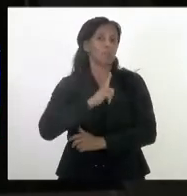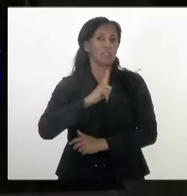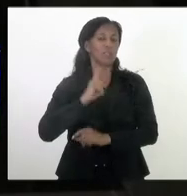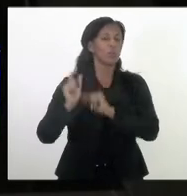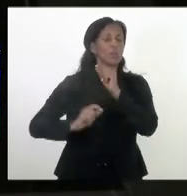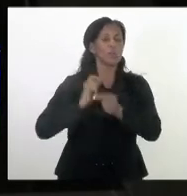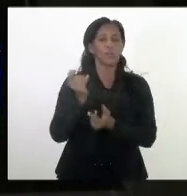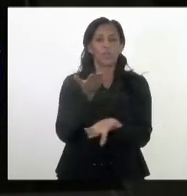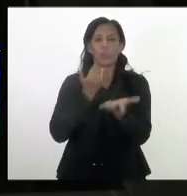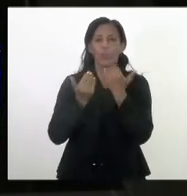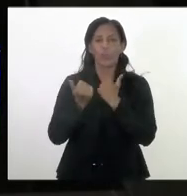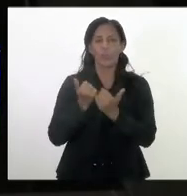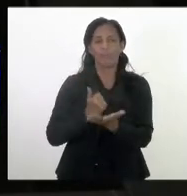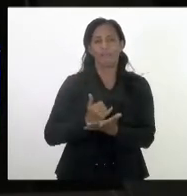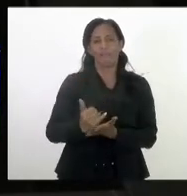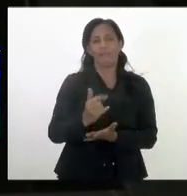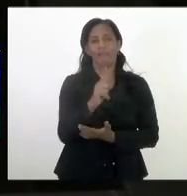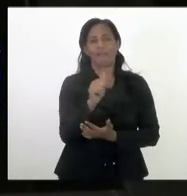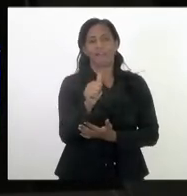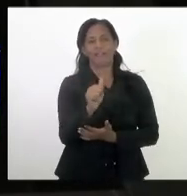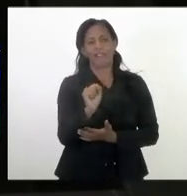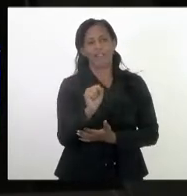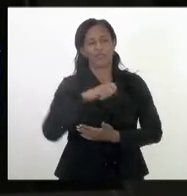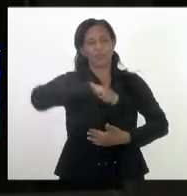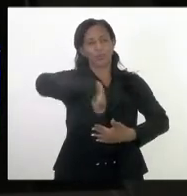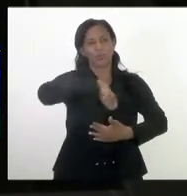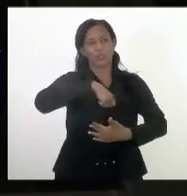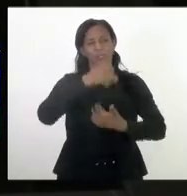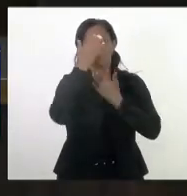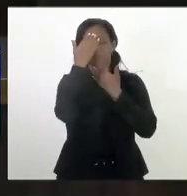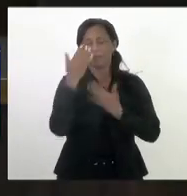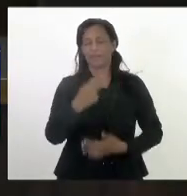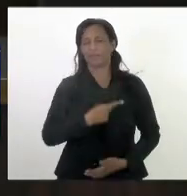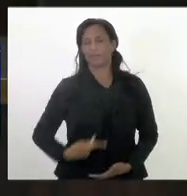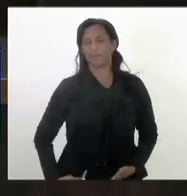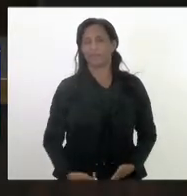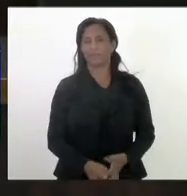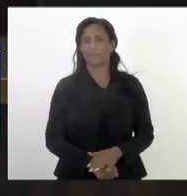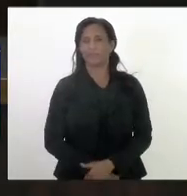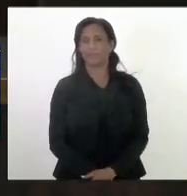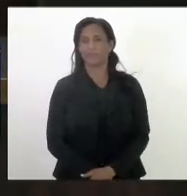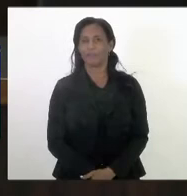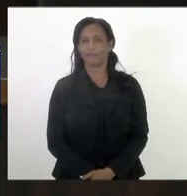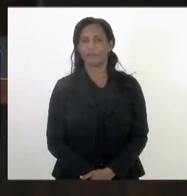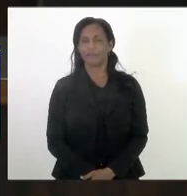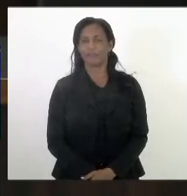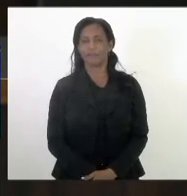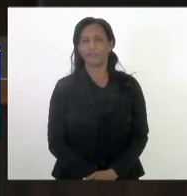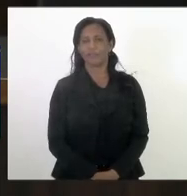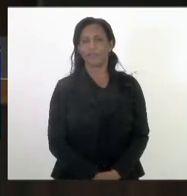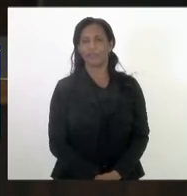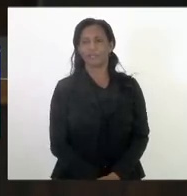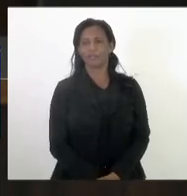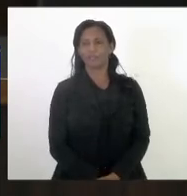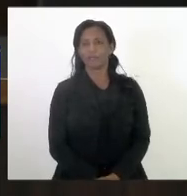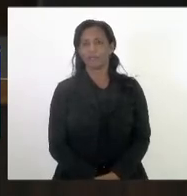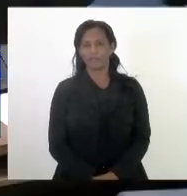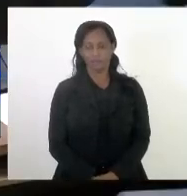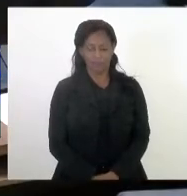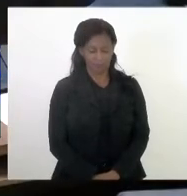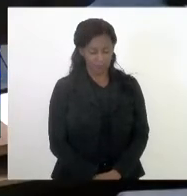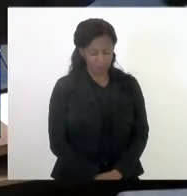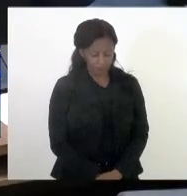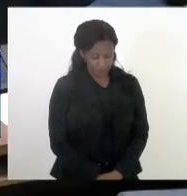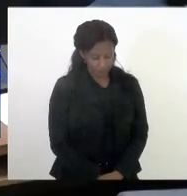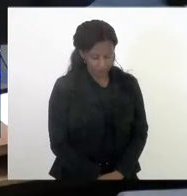casa a partir do gás de cozinha. Muito obrigada, senhor presidente. Próximo orador escrito para discutir a matéria, deputado Alexandre Knoploch.